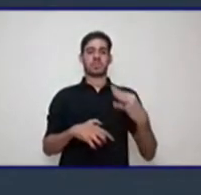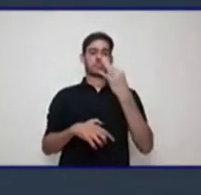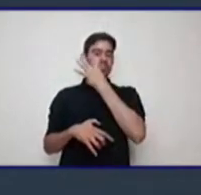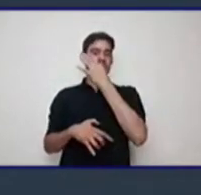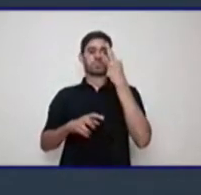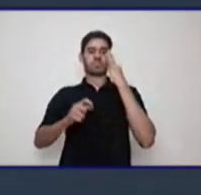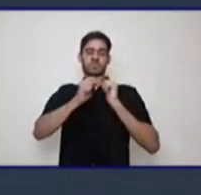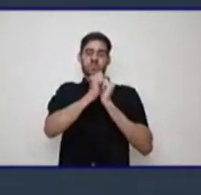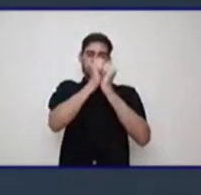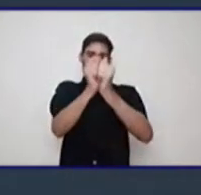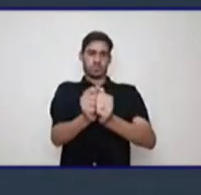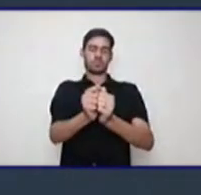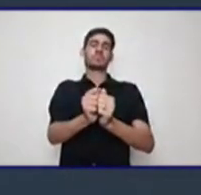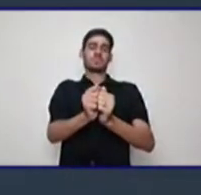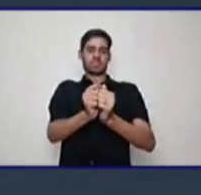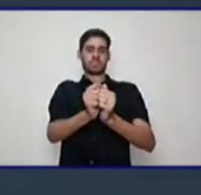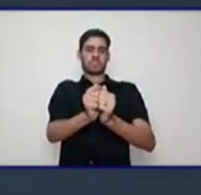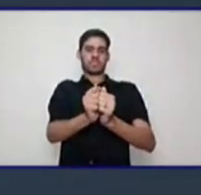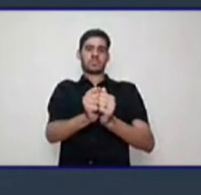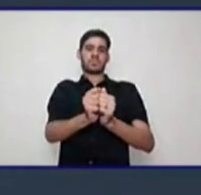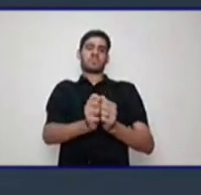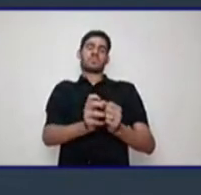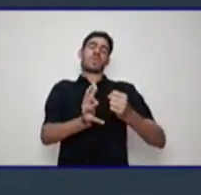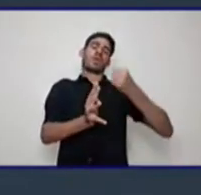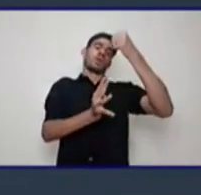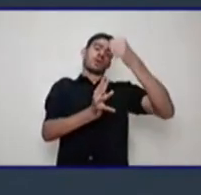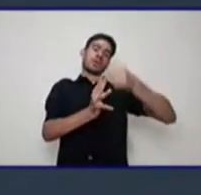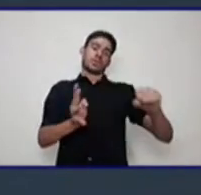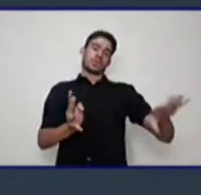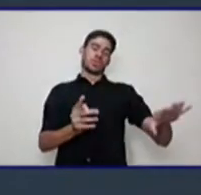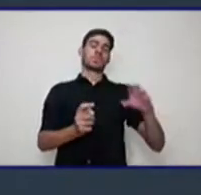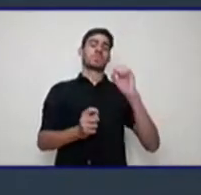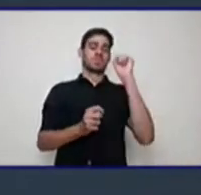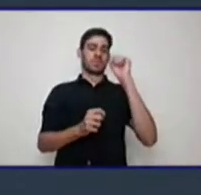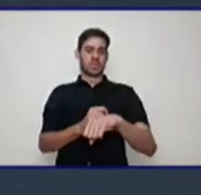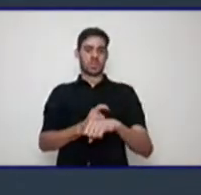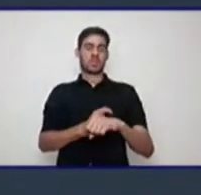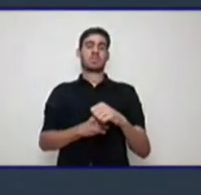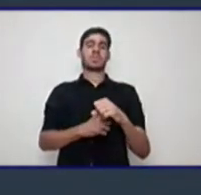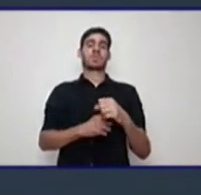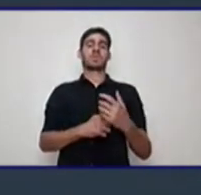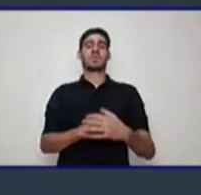seguiu até então a jurisprudência, eu reconheço que sim,